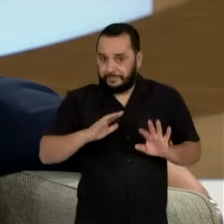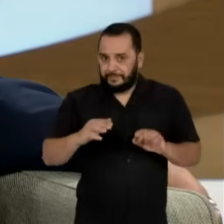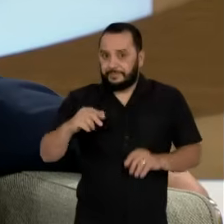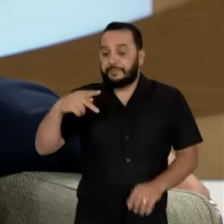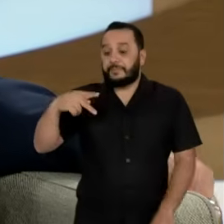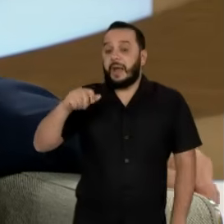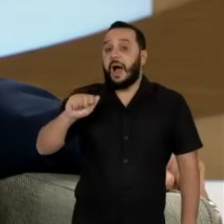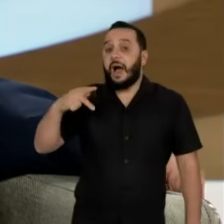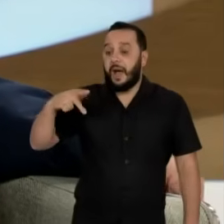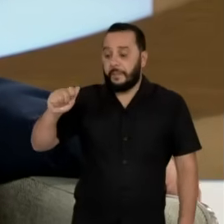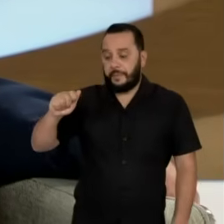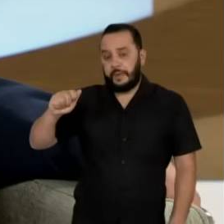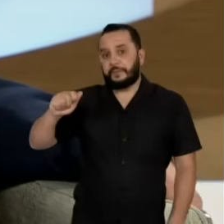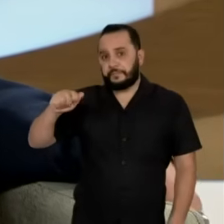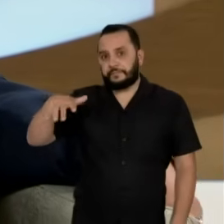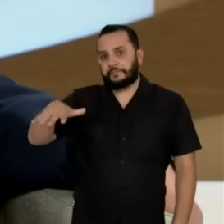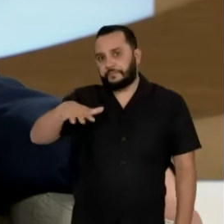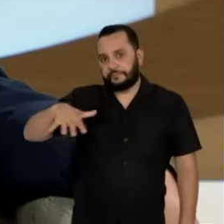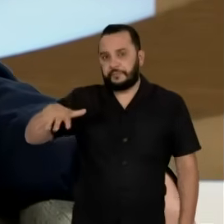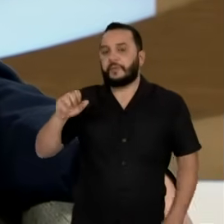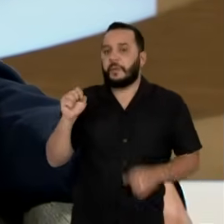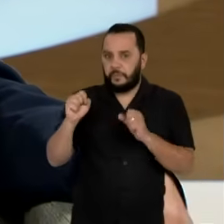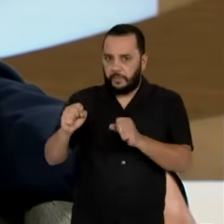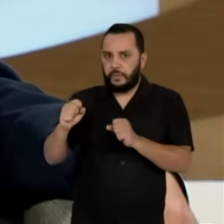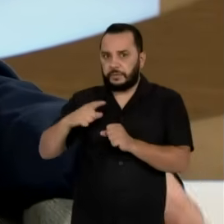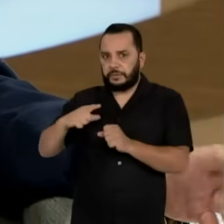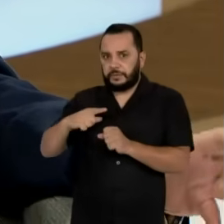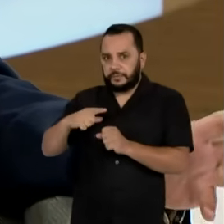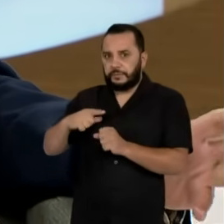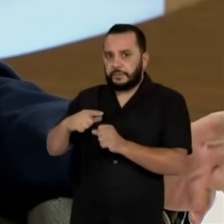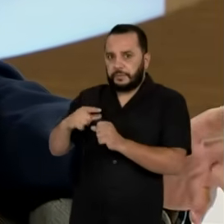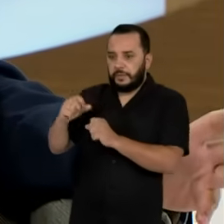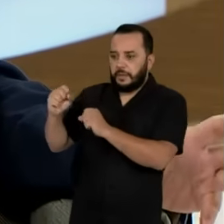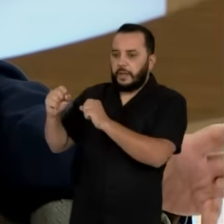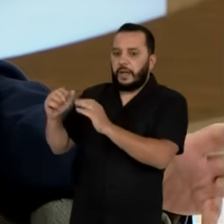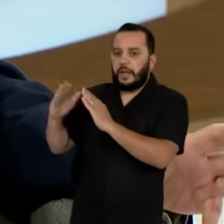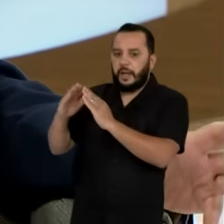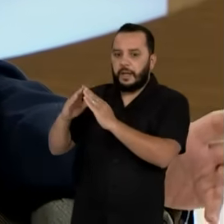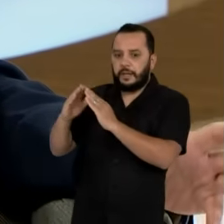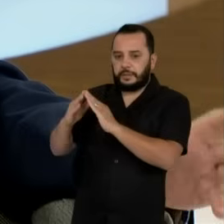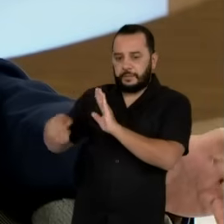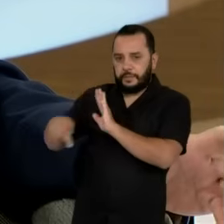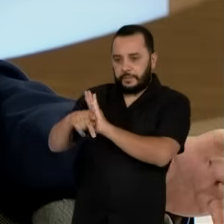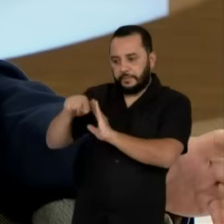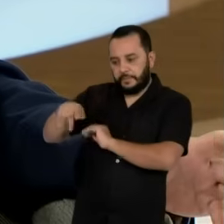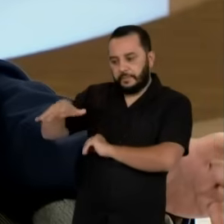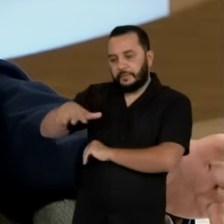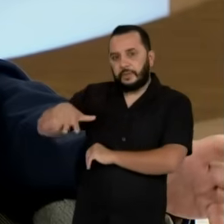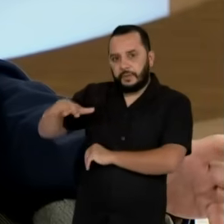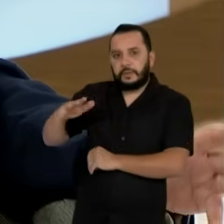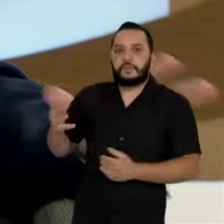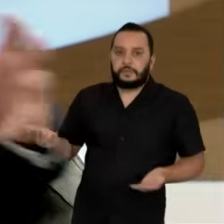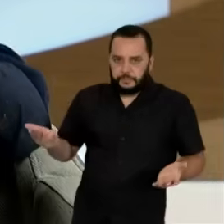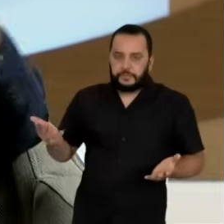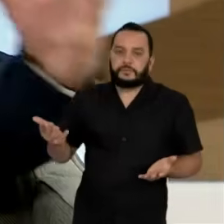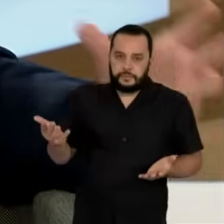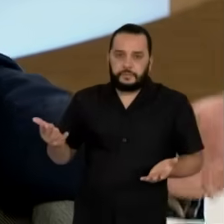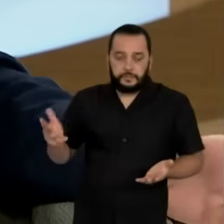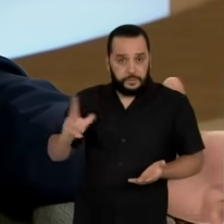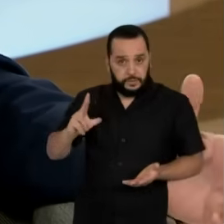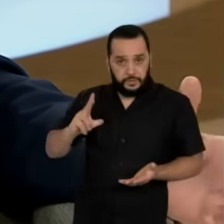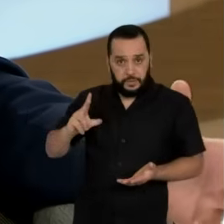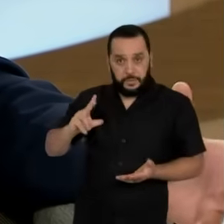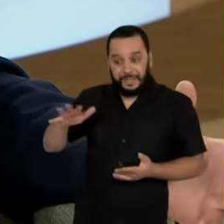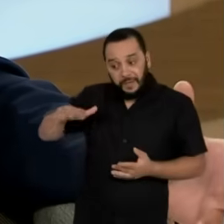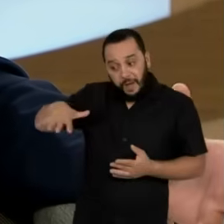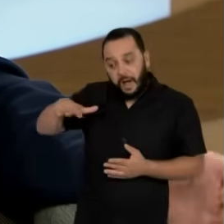pode, né? Então, você pode ter uma propriedade privada, mas como é uma área de proteção ambiental, então ela tem muitas regras